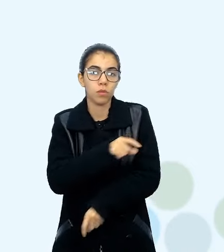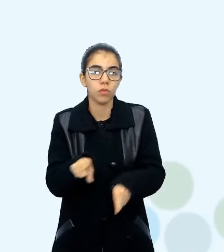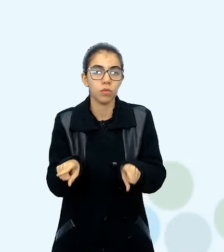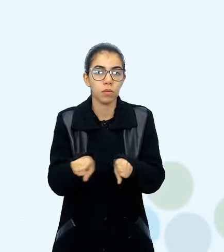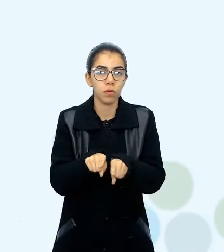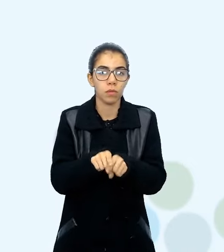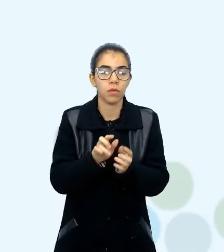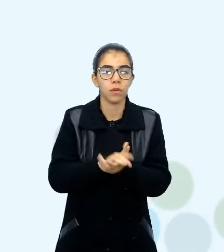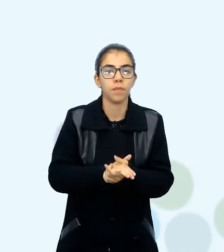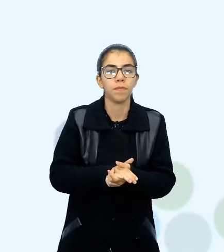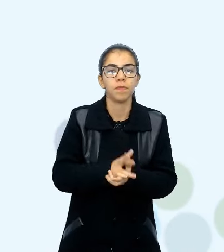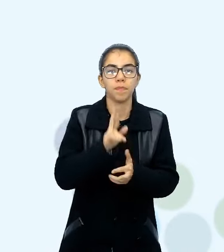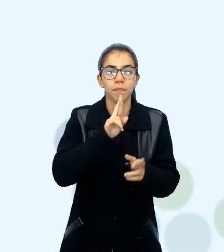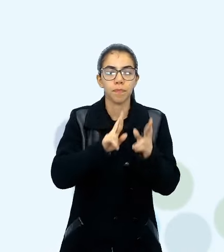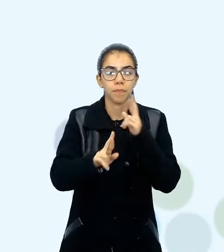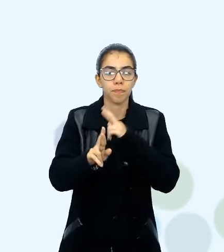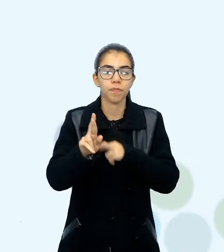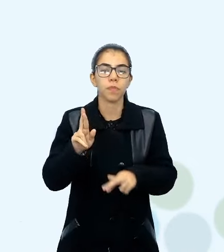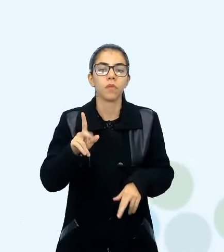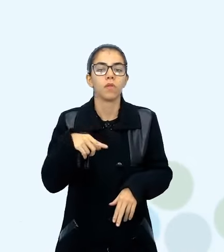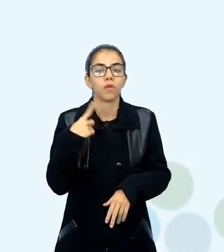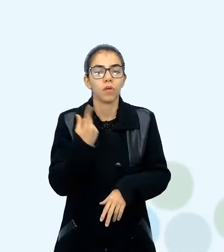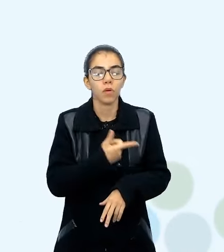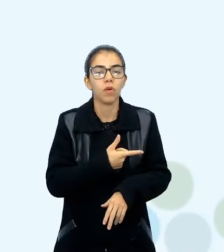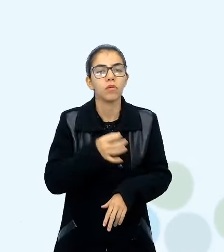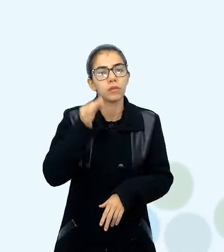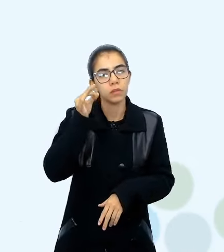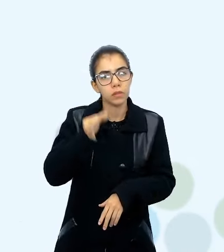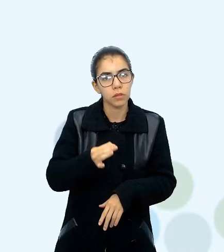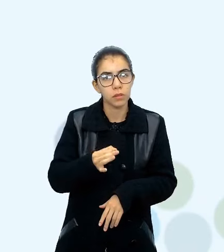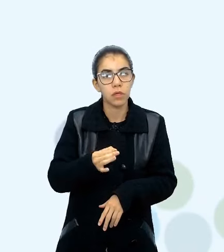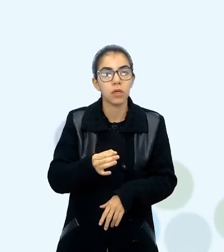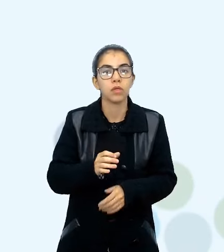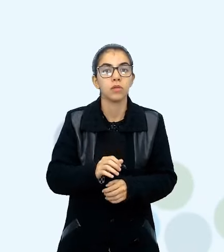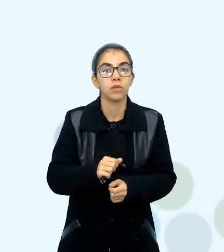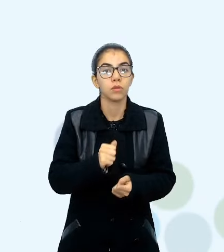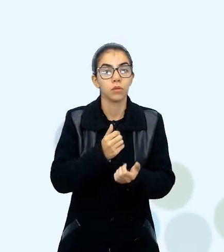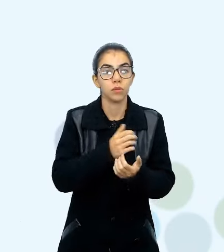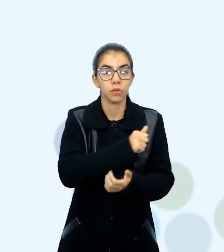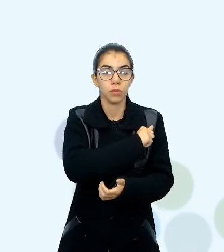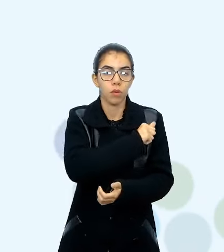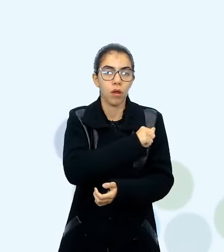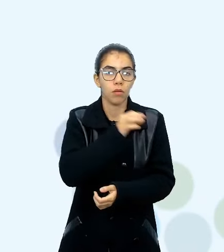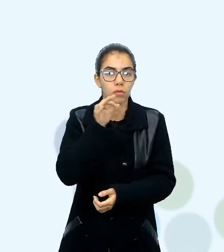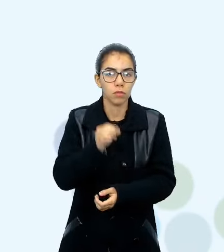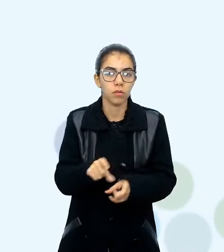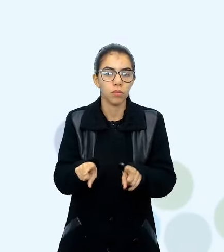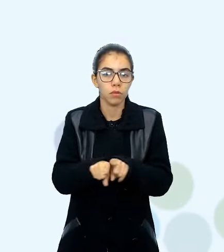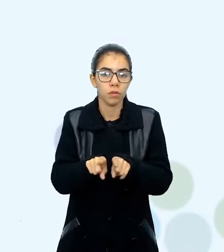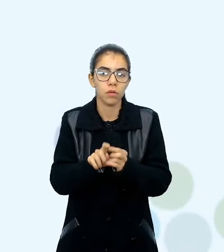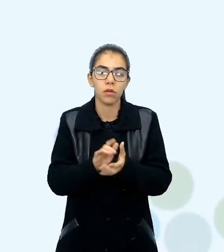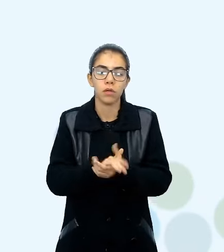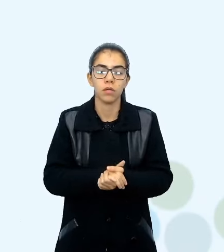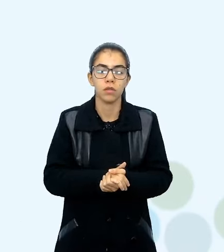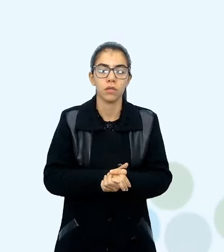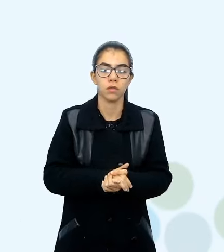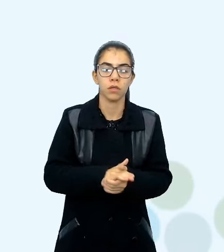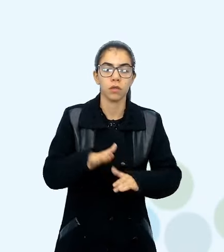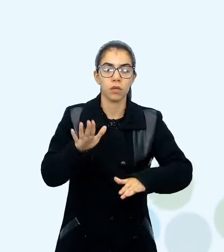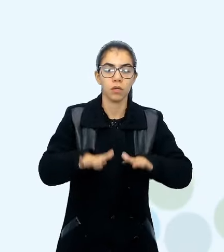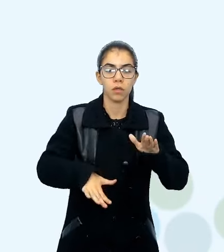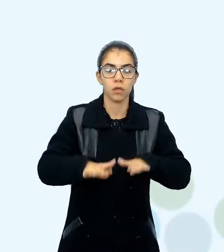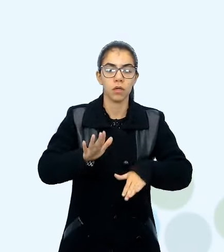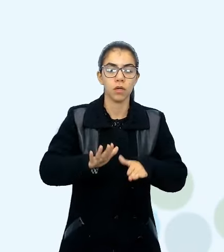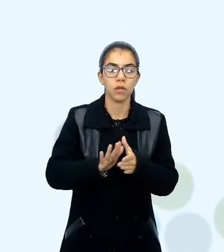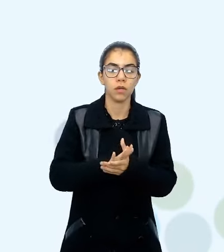responder para nós, né, e a gente ter certeza do que ele está fazendo. Né? Ou se a agitação dele, mesmo que seja